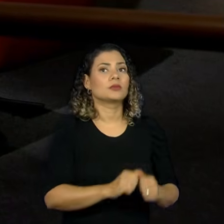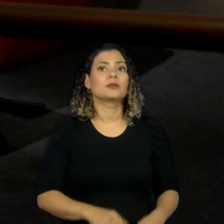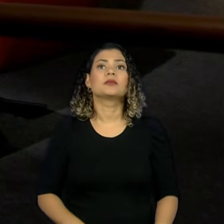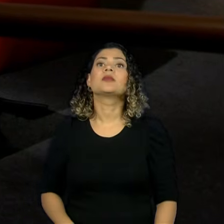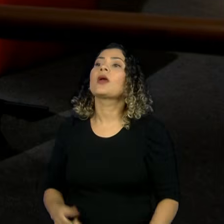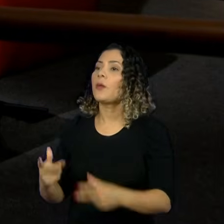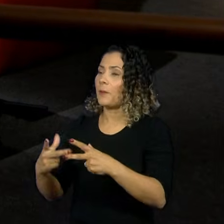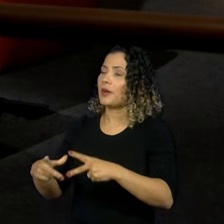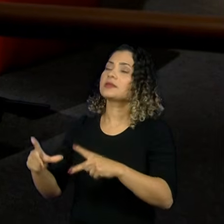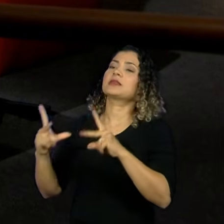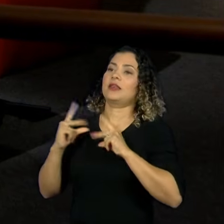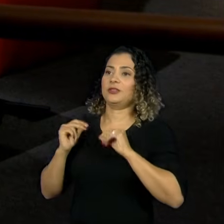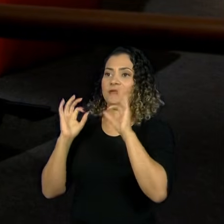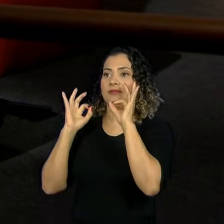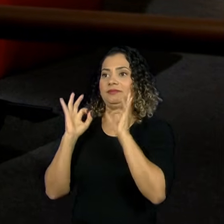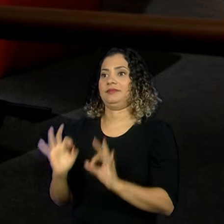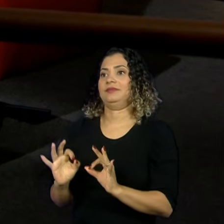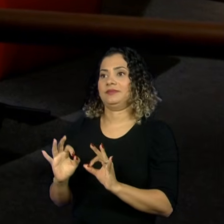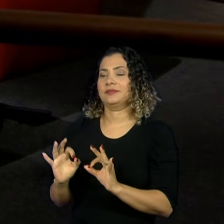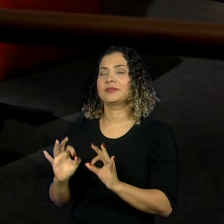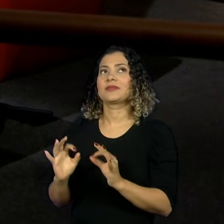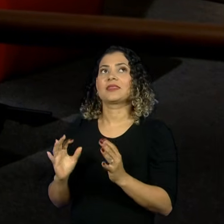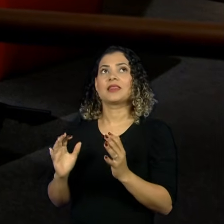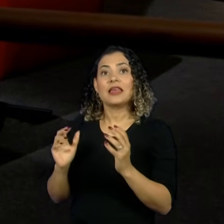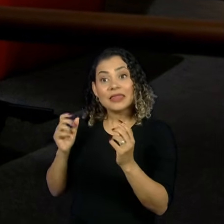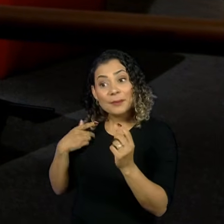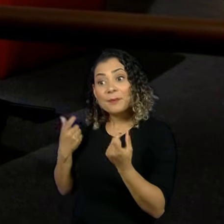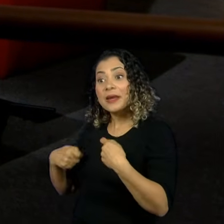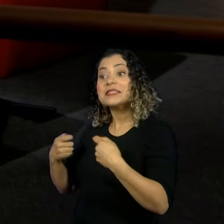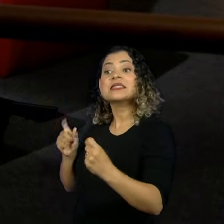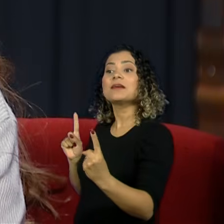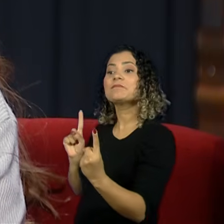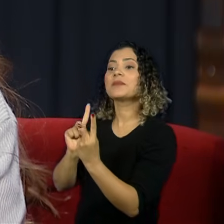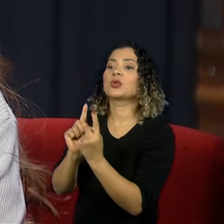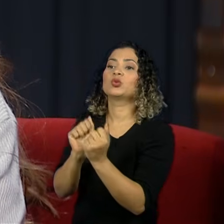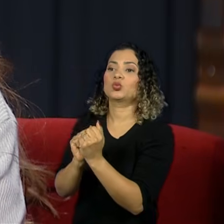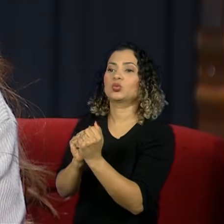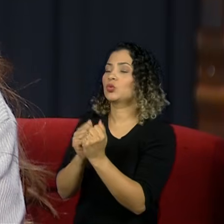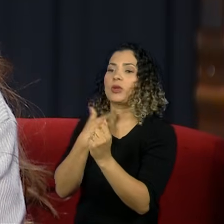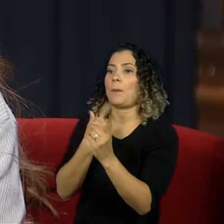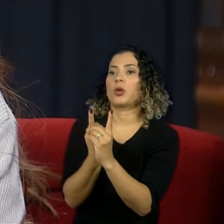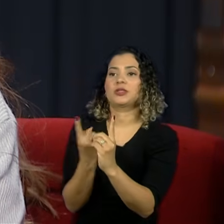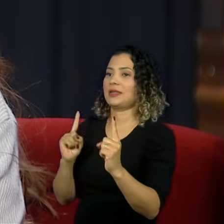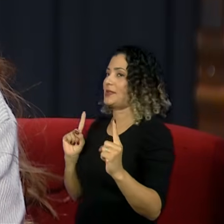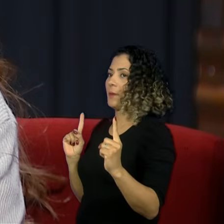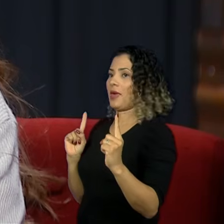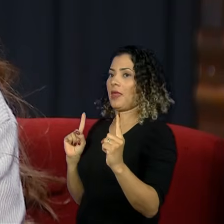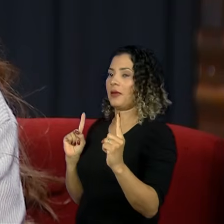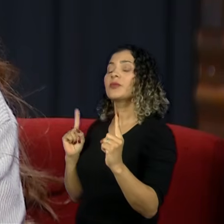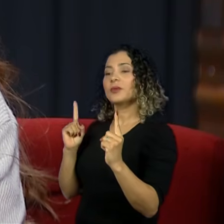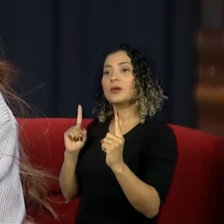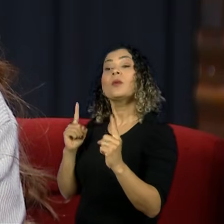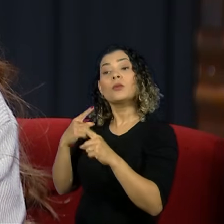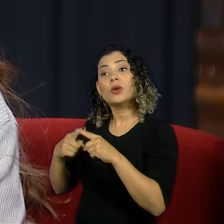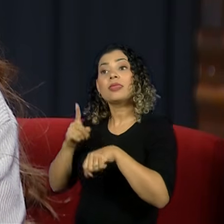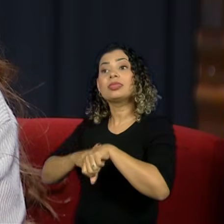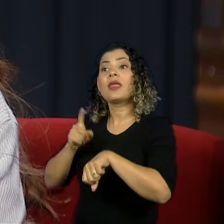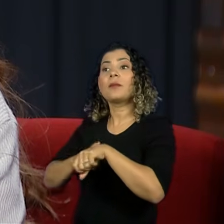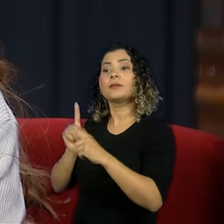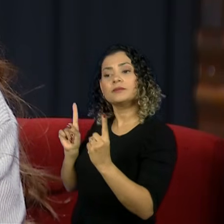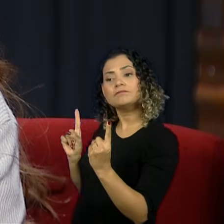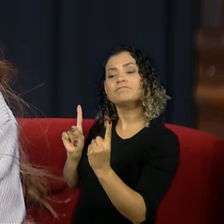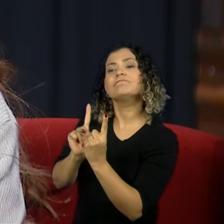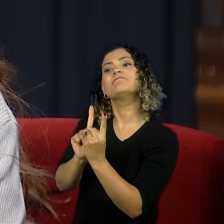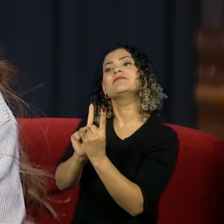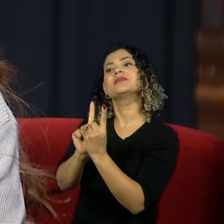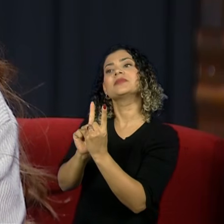Presente. Presente. Você não pode estar mergulhado na sua dor, Sei, porque você vai ter tempo para ficar